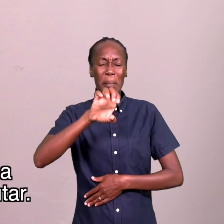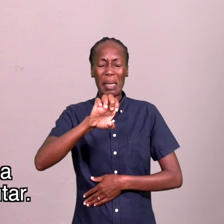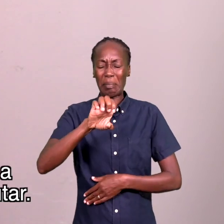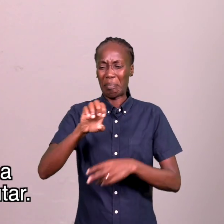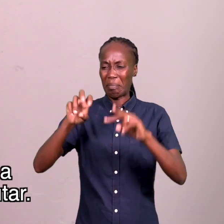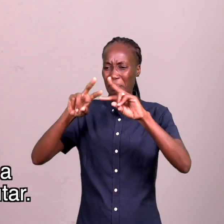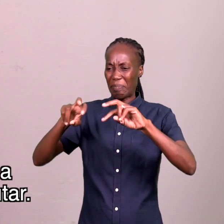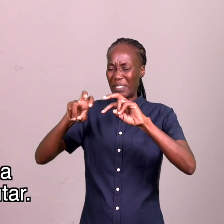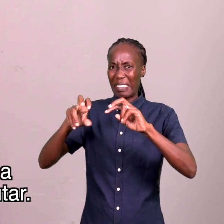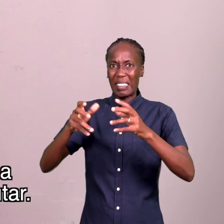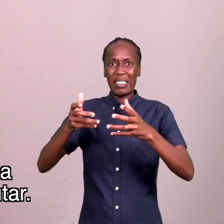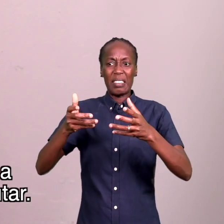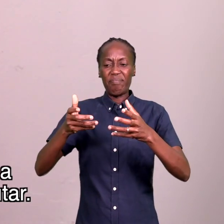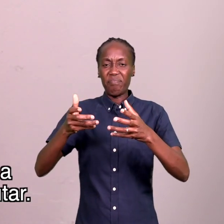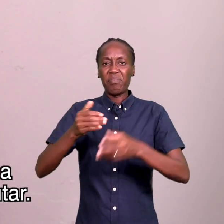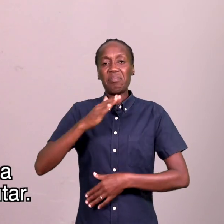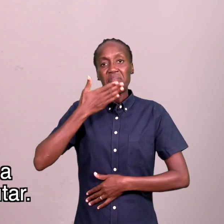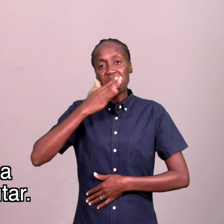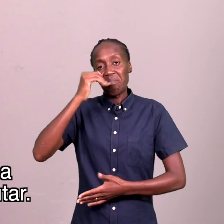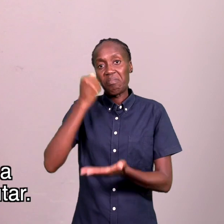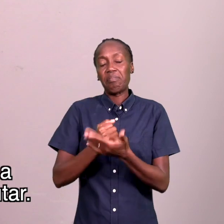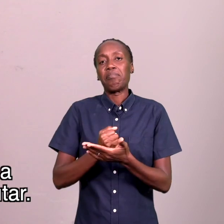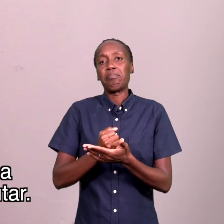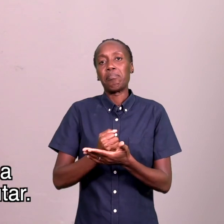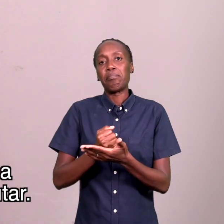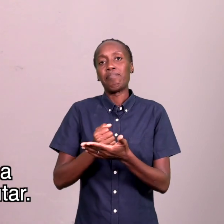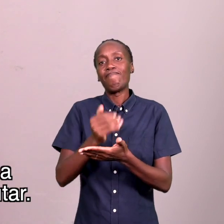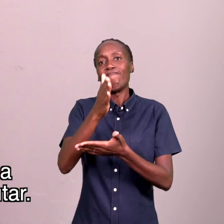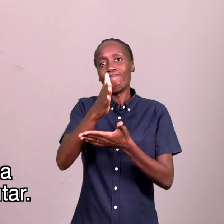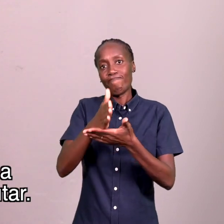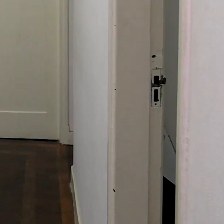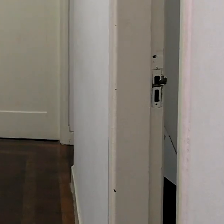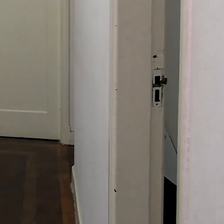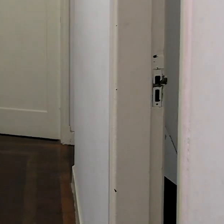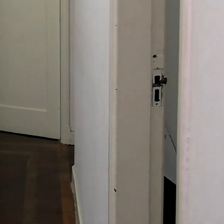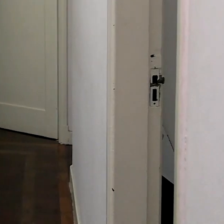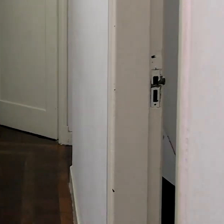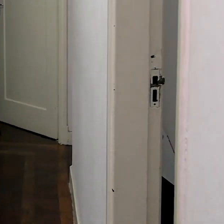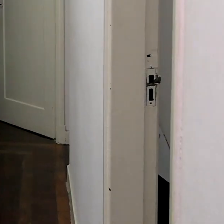viram que o certo mesmo, ou a melhor coisa, era apontar.